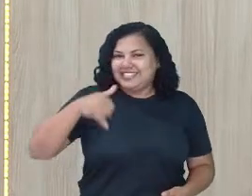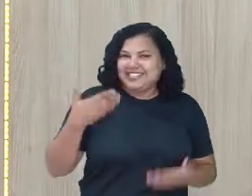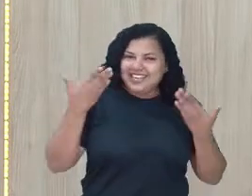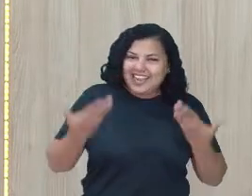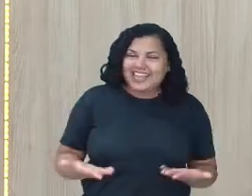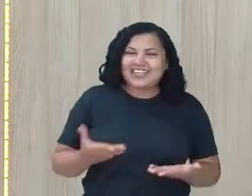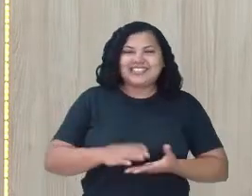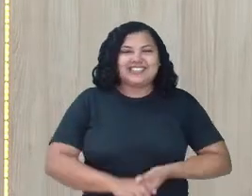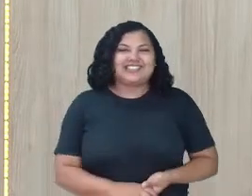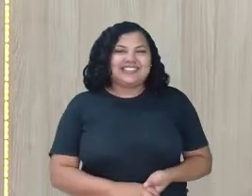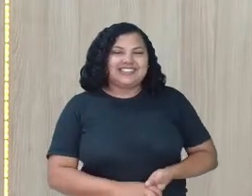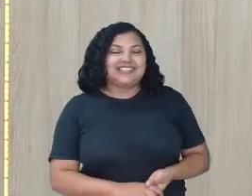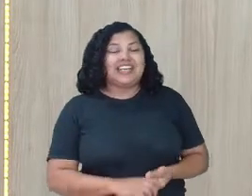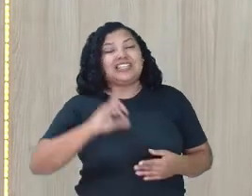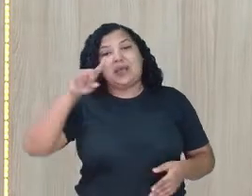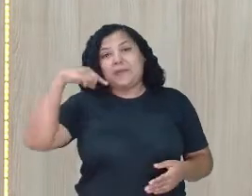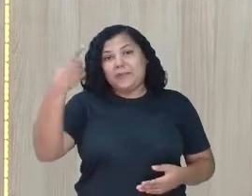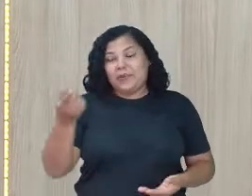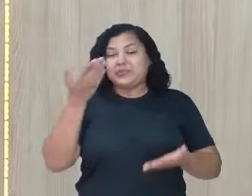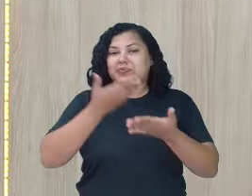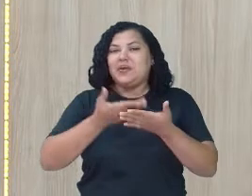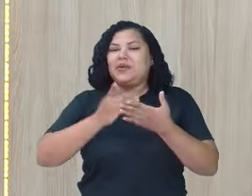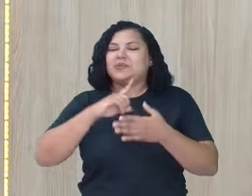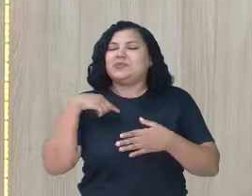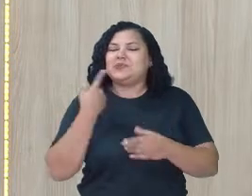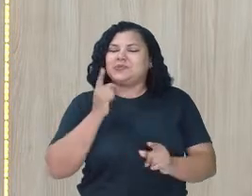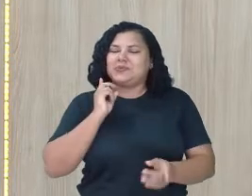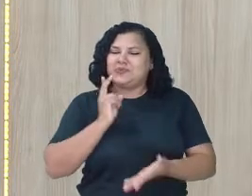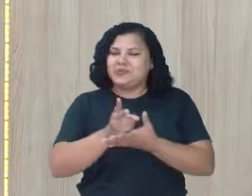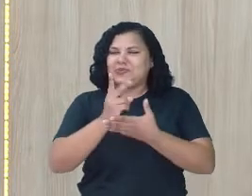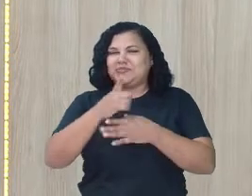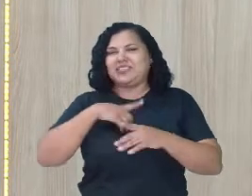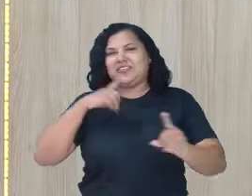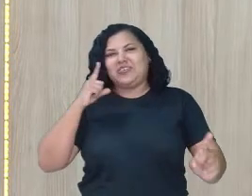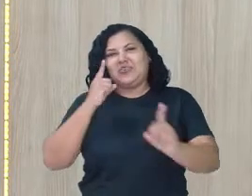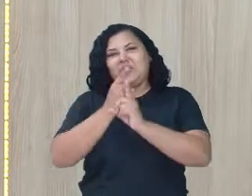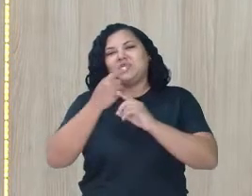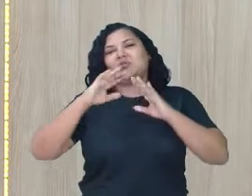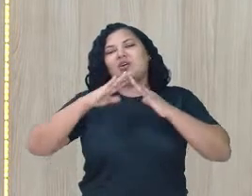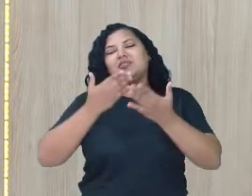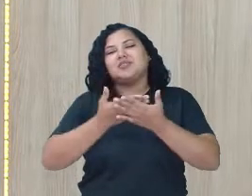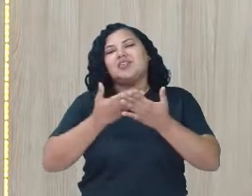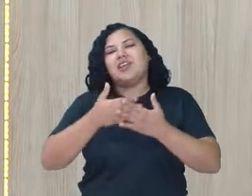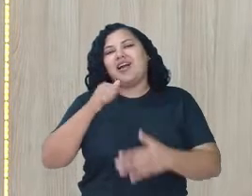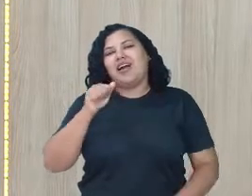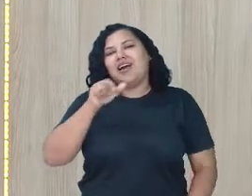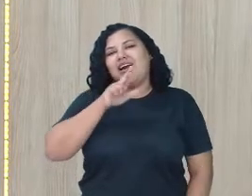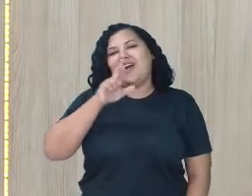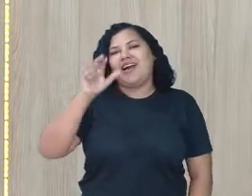Jéssica, e dizer que na próxima aula a gente continua e vamos ter um encontro com a Escola Arraial Novo do